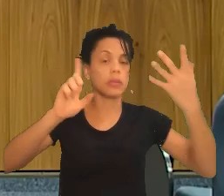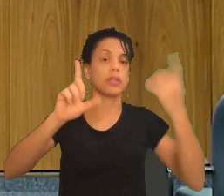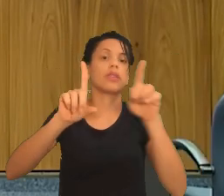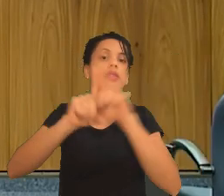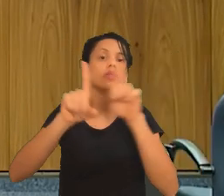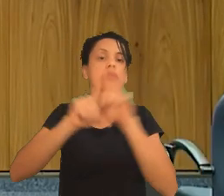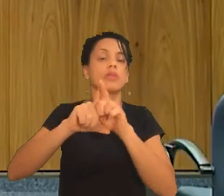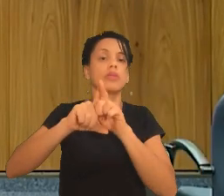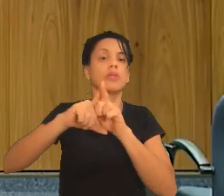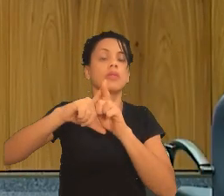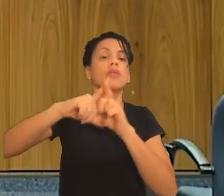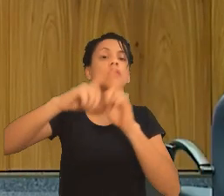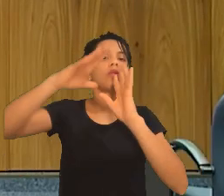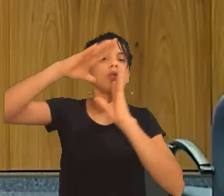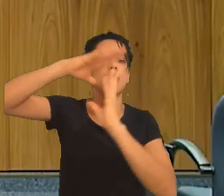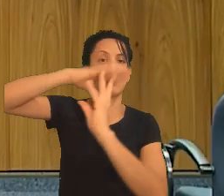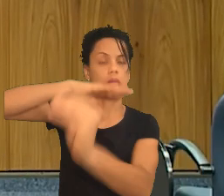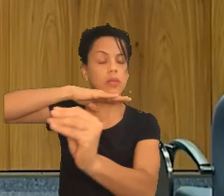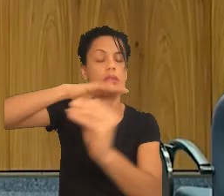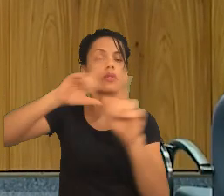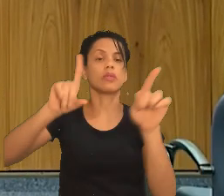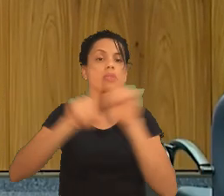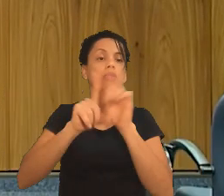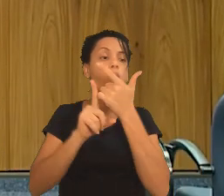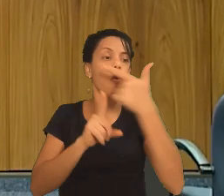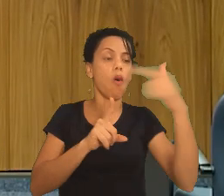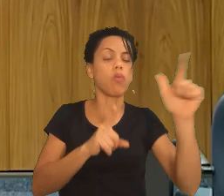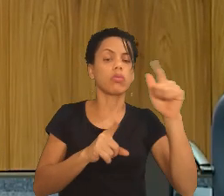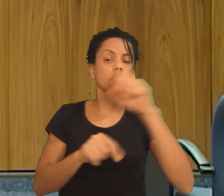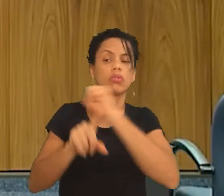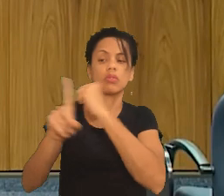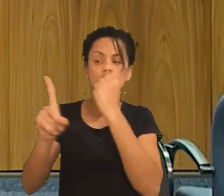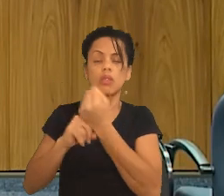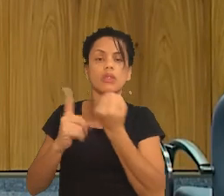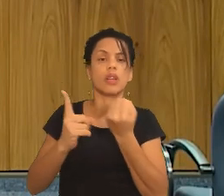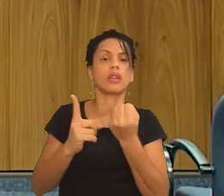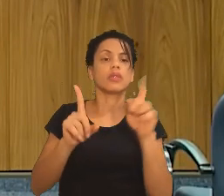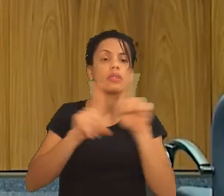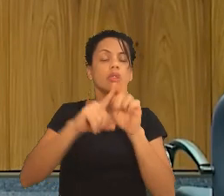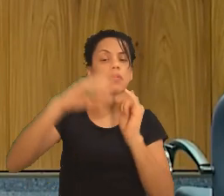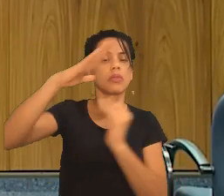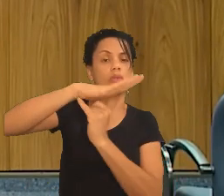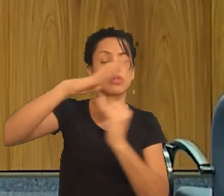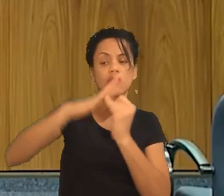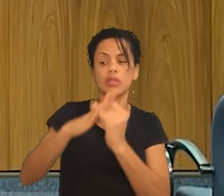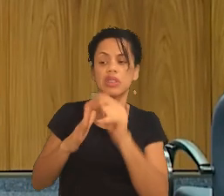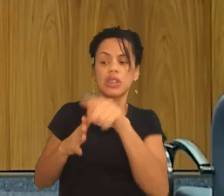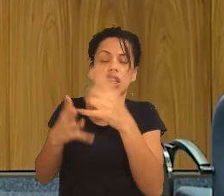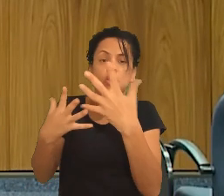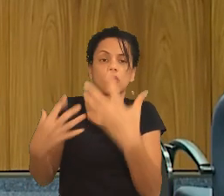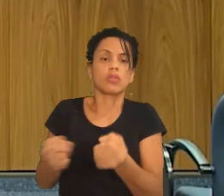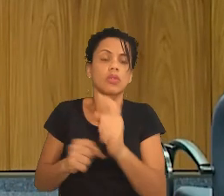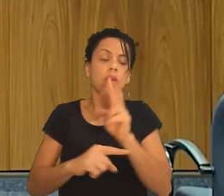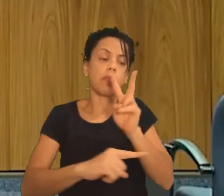refugiados, minorias religiosas e outras ainda tratadas pela sociedade e pelas instituições como não sendo detentora dos mesmos direitos morais e